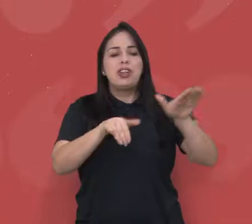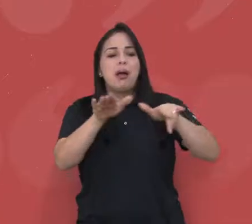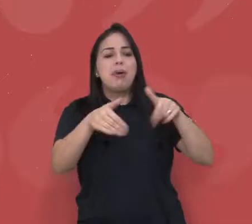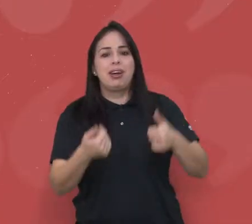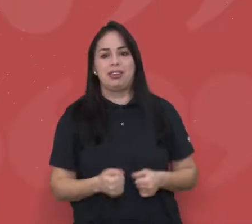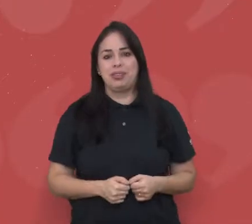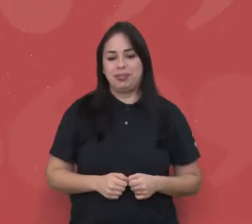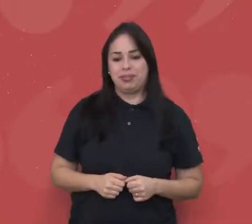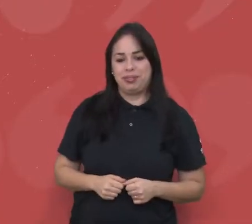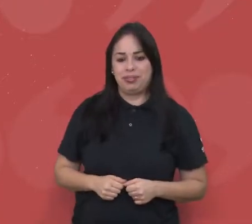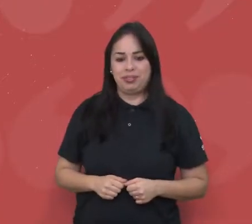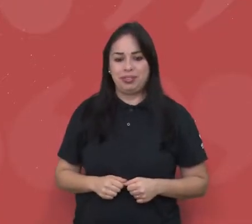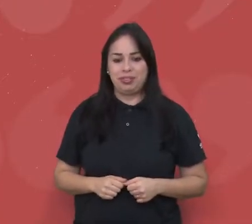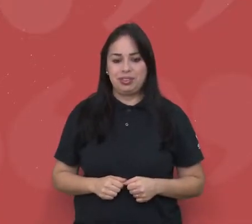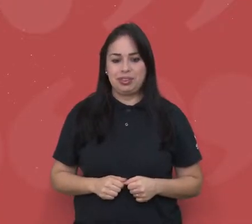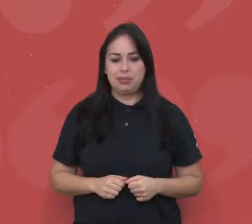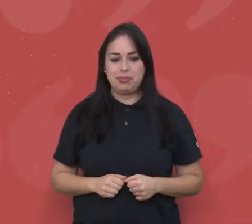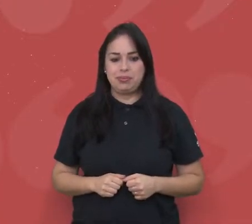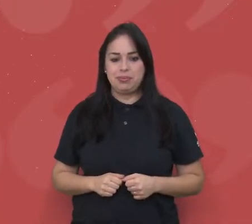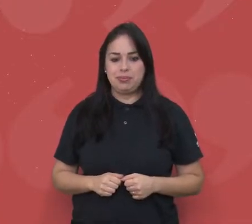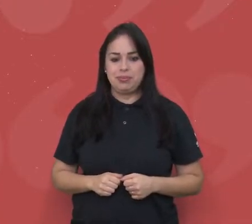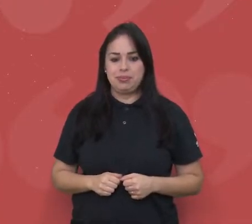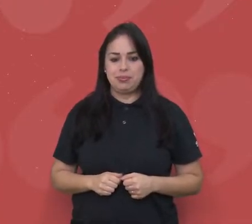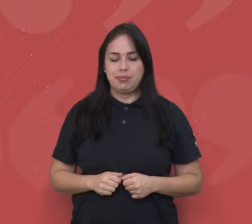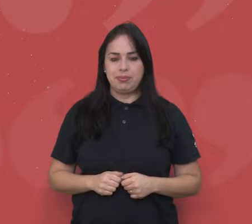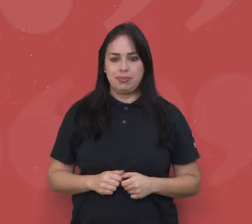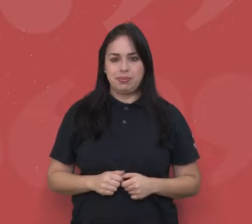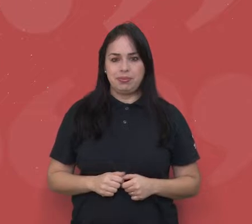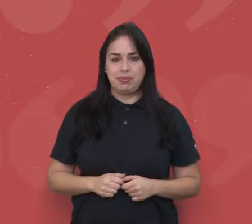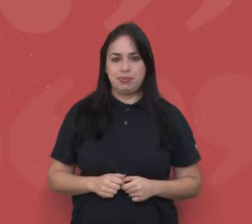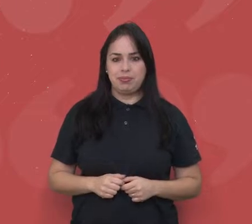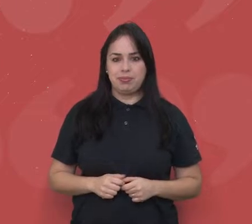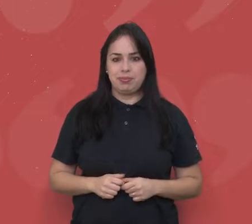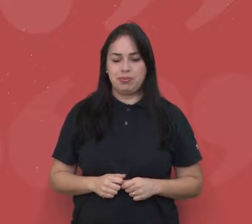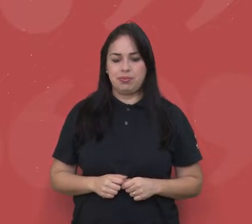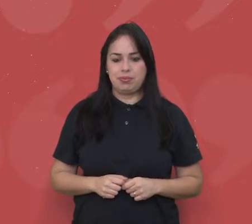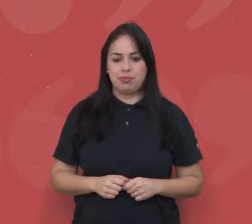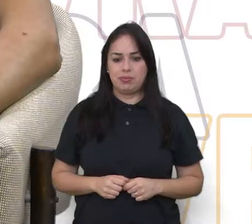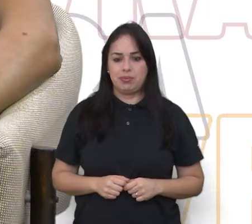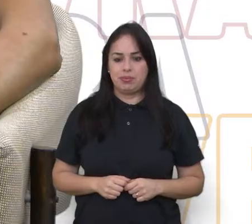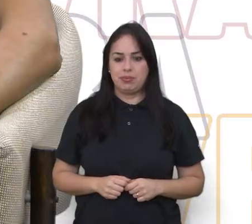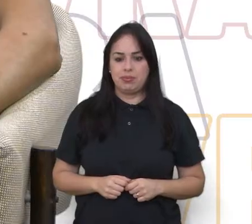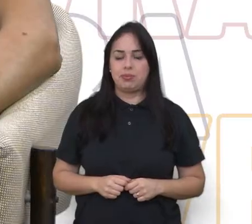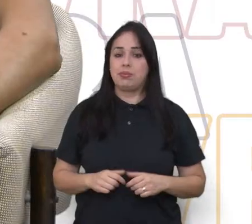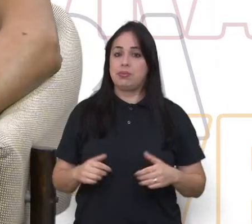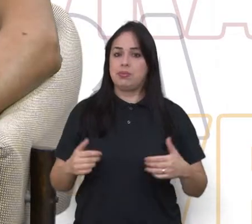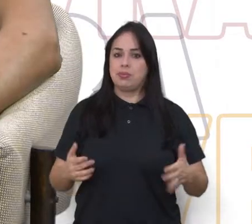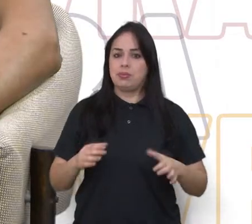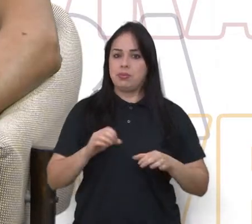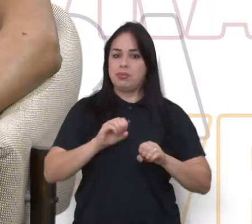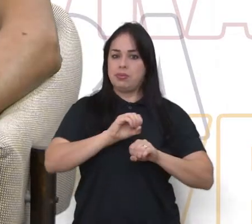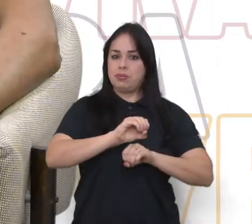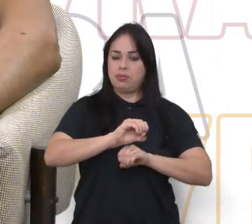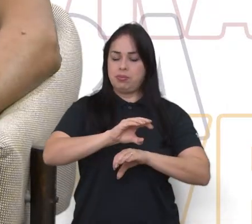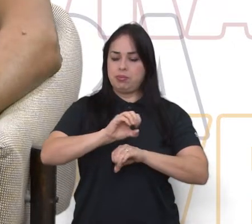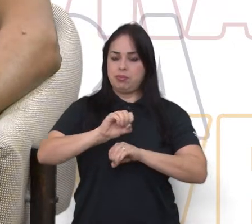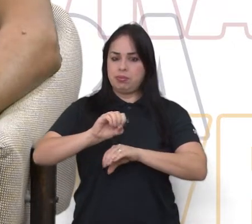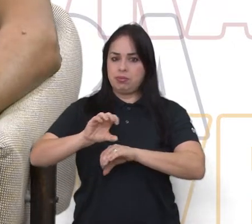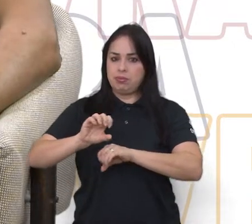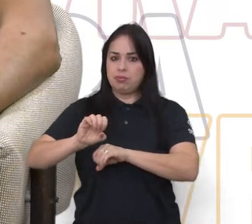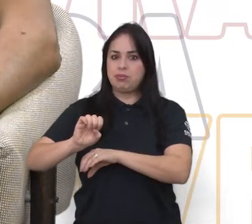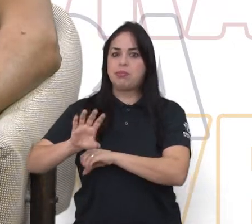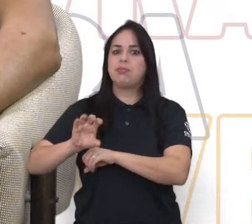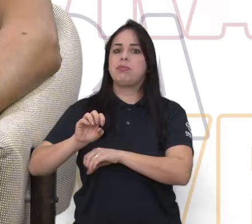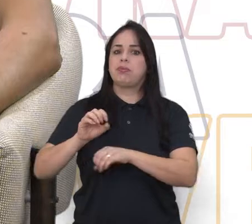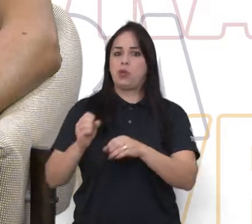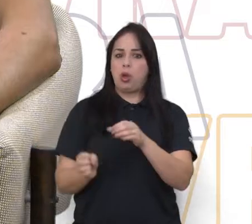ação. É importante inserir a educação ambiental desde a infância? A educação ambiental ela é importante